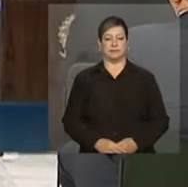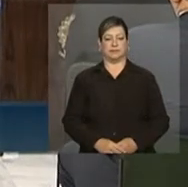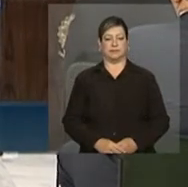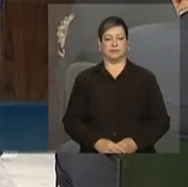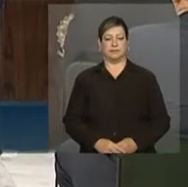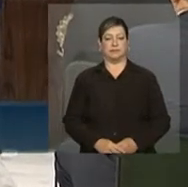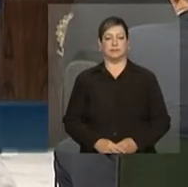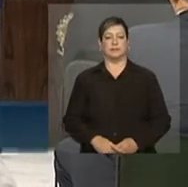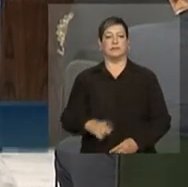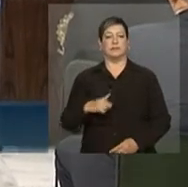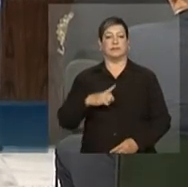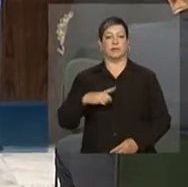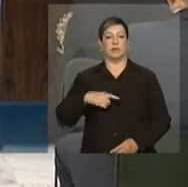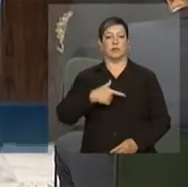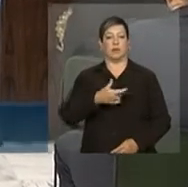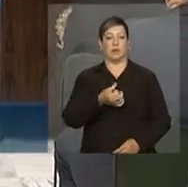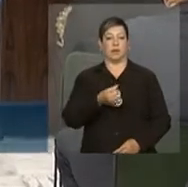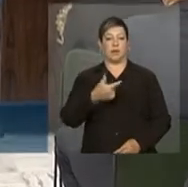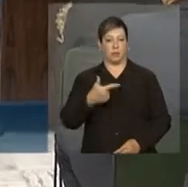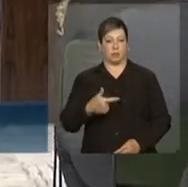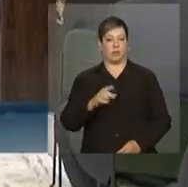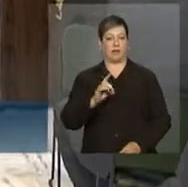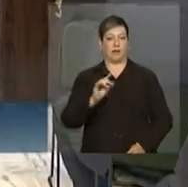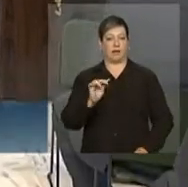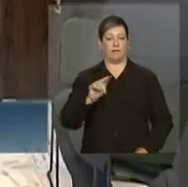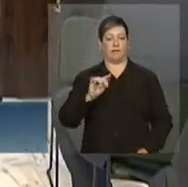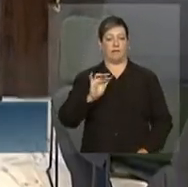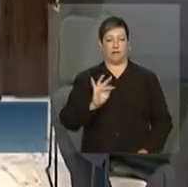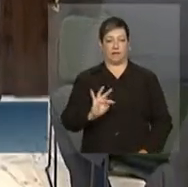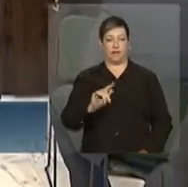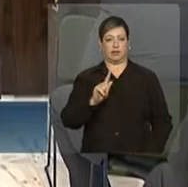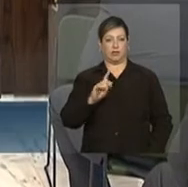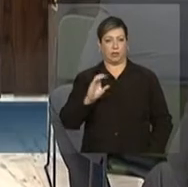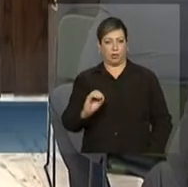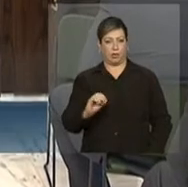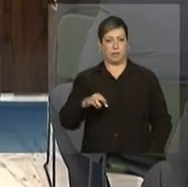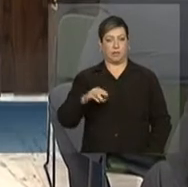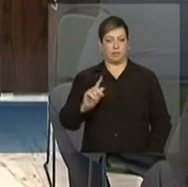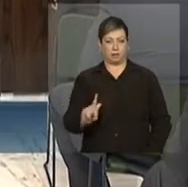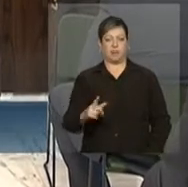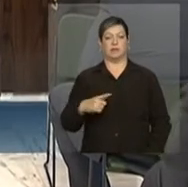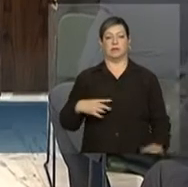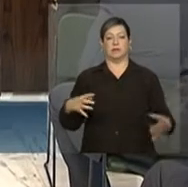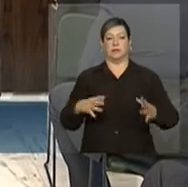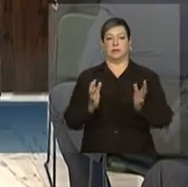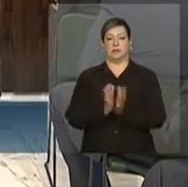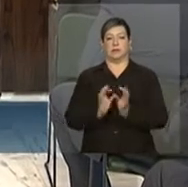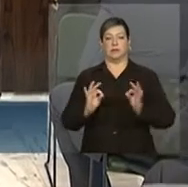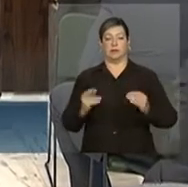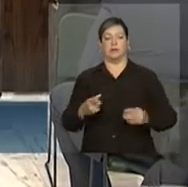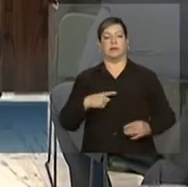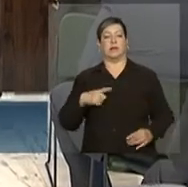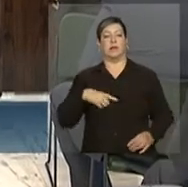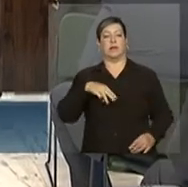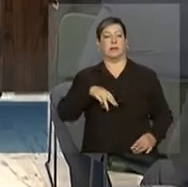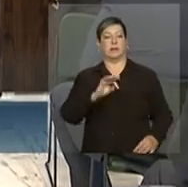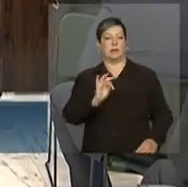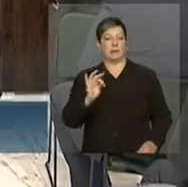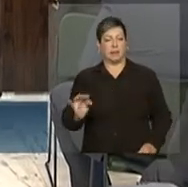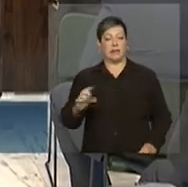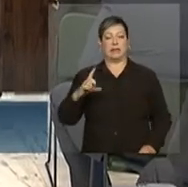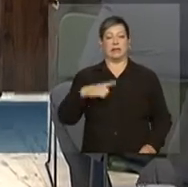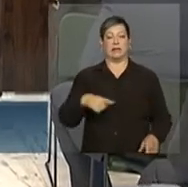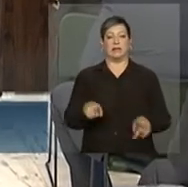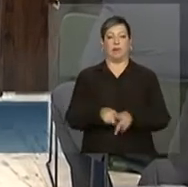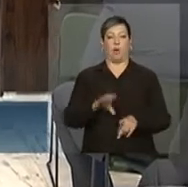262 DFGOMG, entre a Agência Nacional de Transportes Terrestres, a ANTT, e a